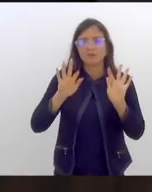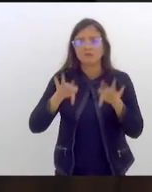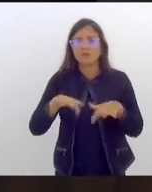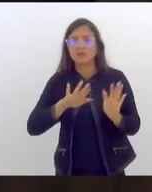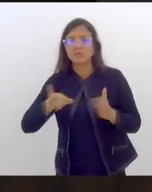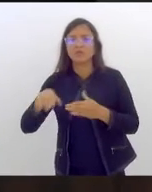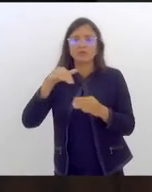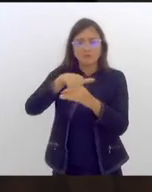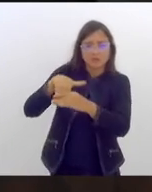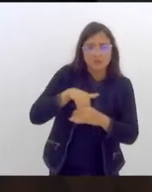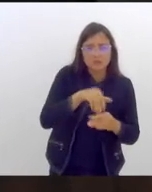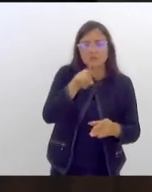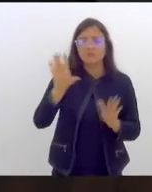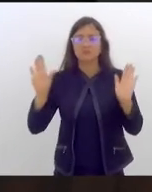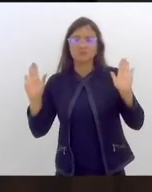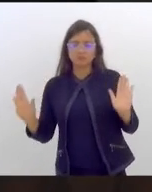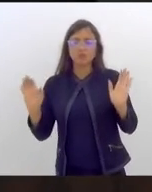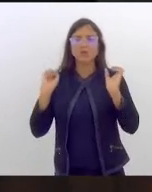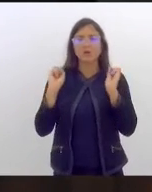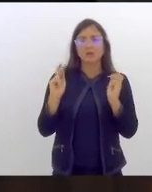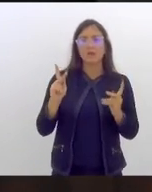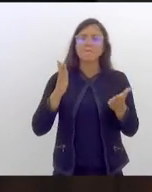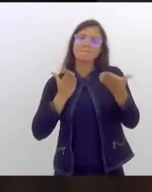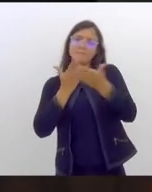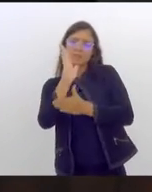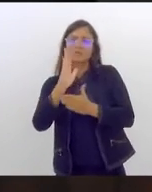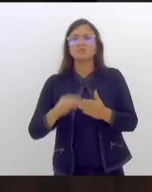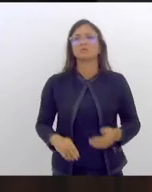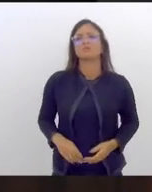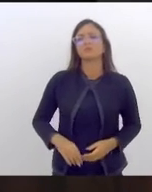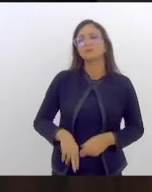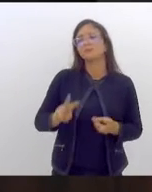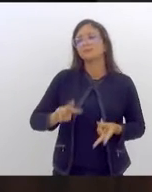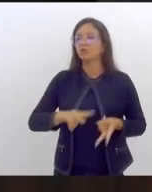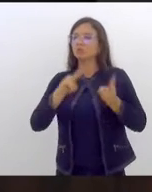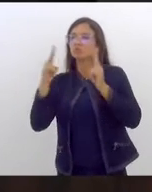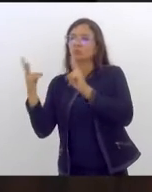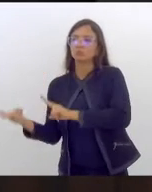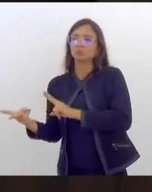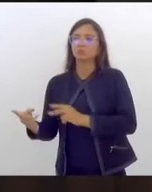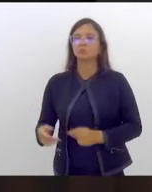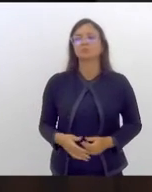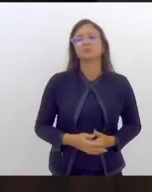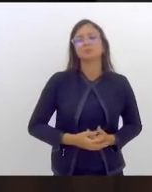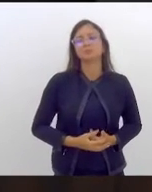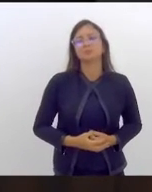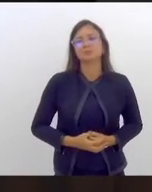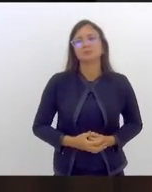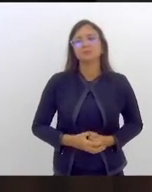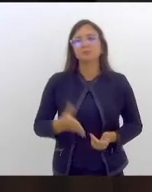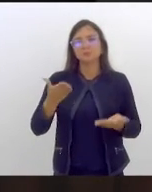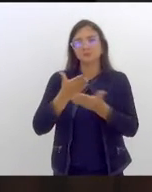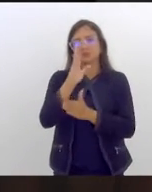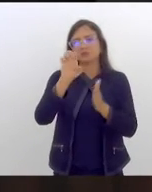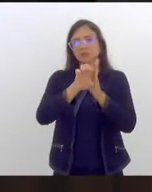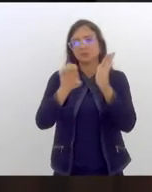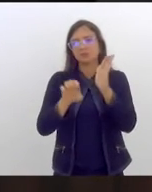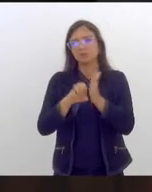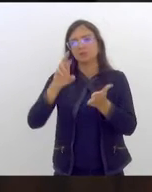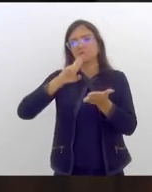discussão e votação os senhores que a própria irmã dele como estão aprovado vai aprovado a emenda de